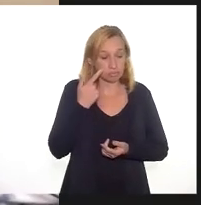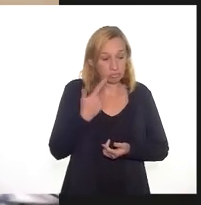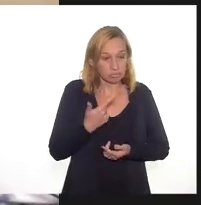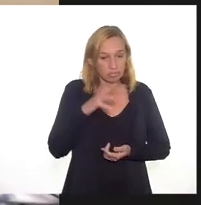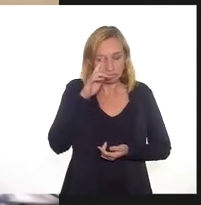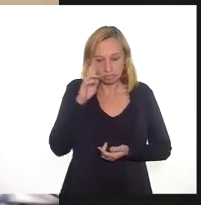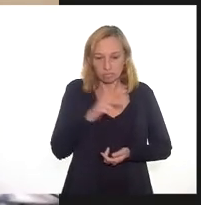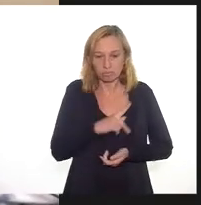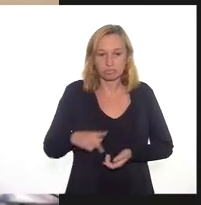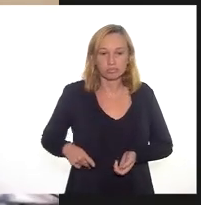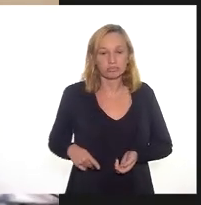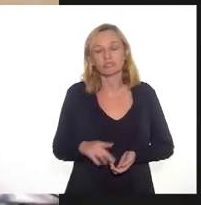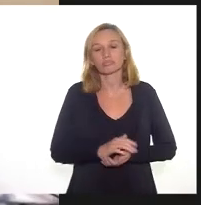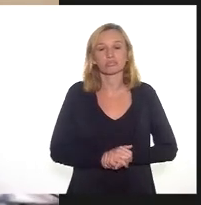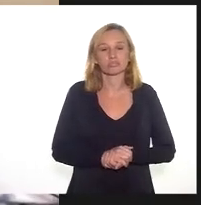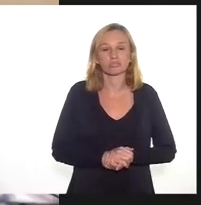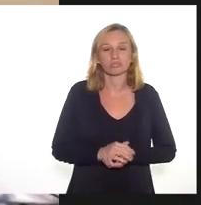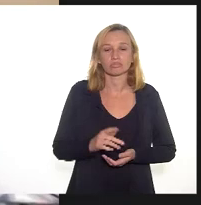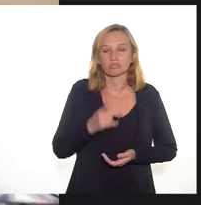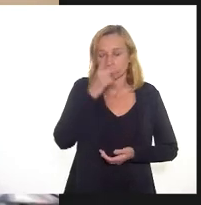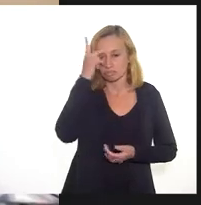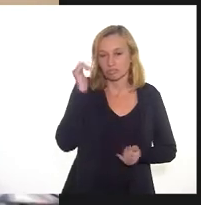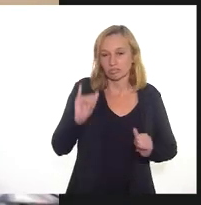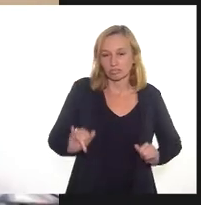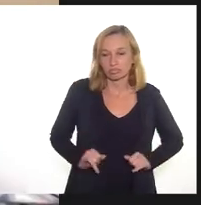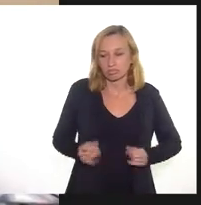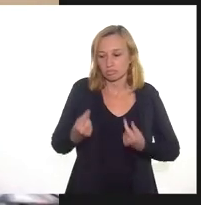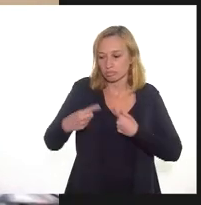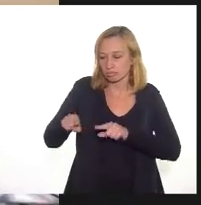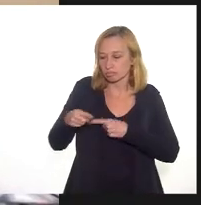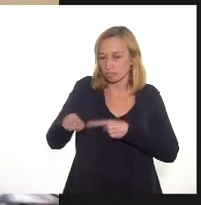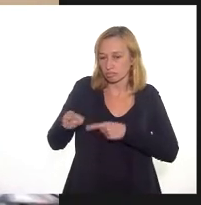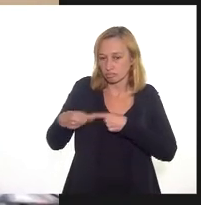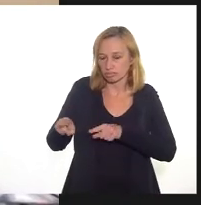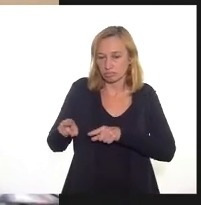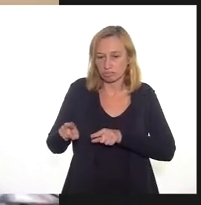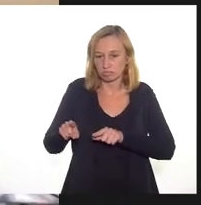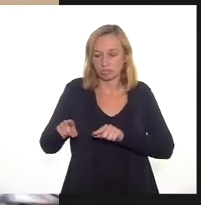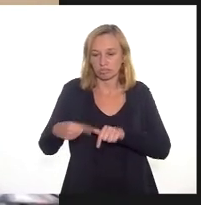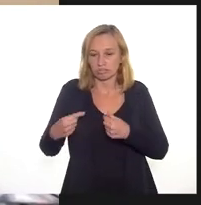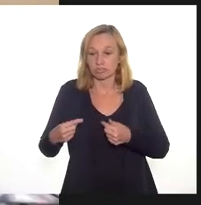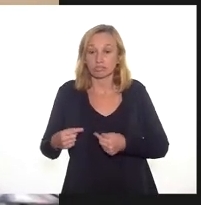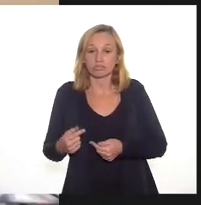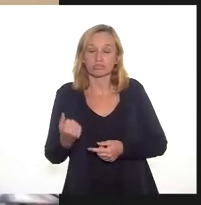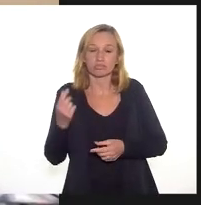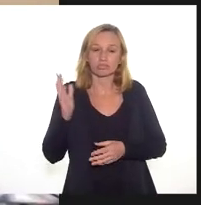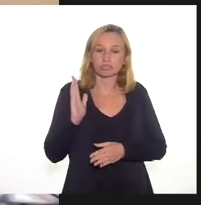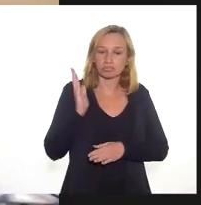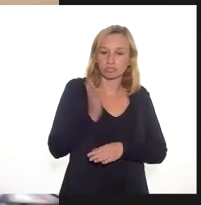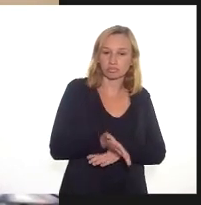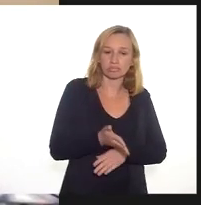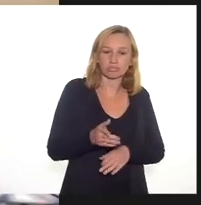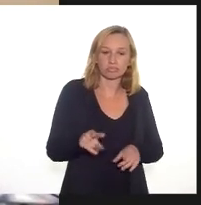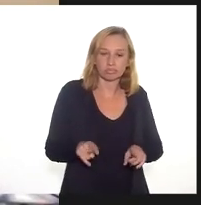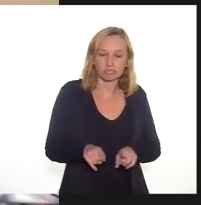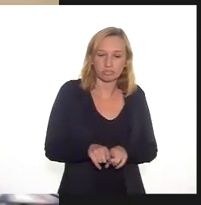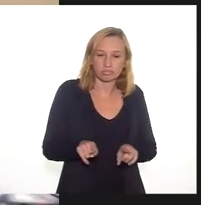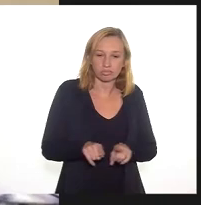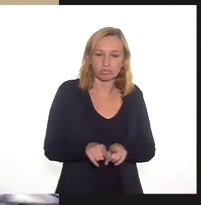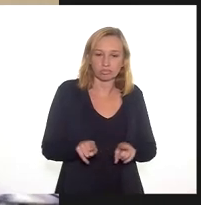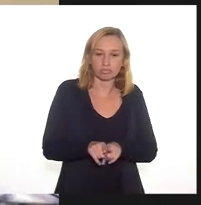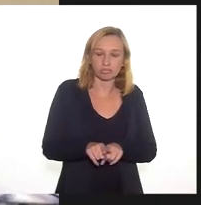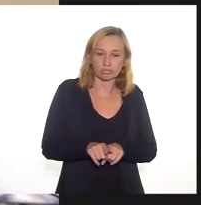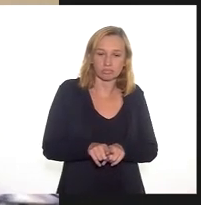senhor presidente, pessoas sofrendo perseguição de forma direta, inclusive fruto de